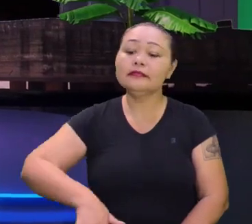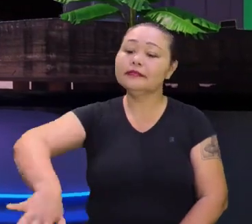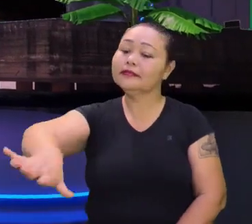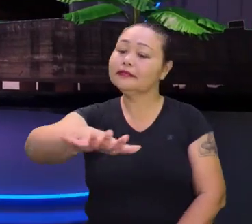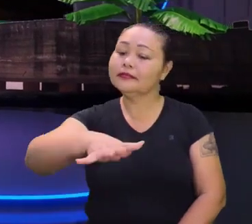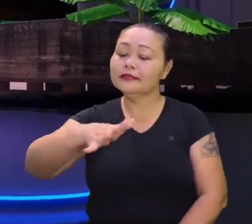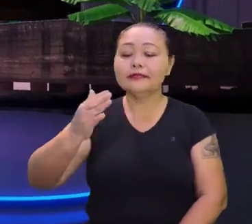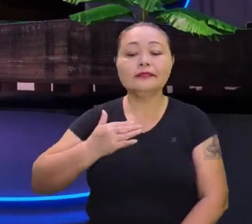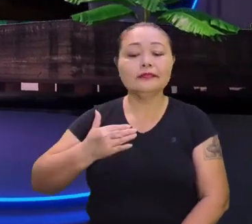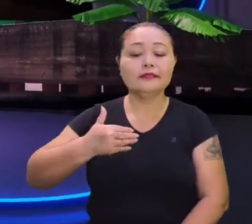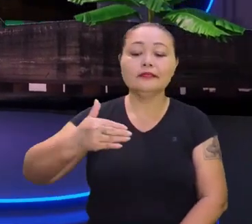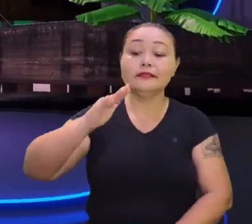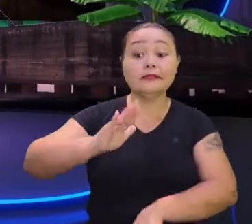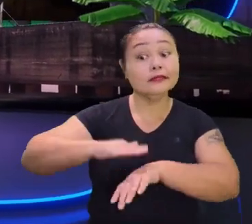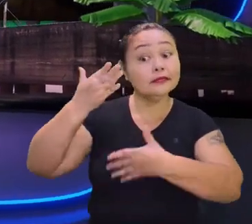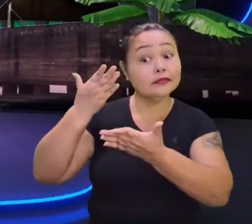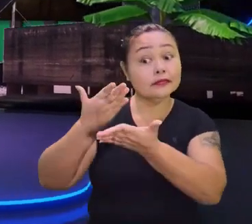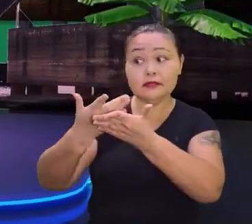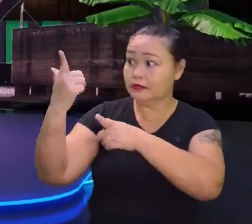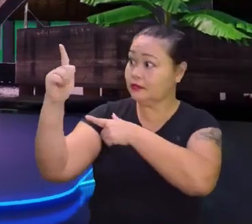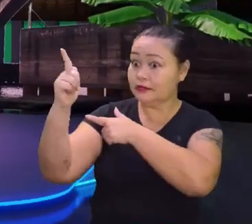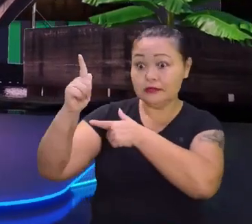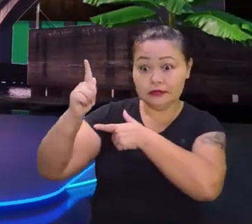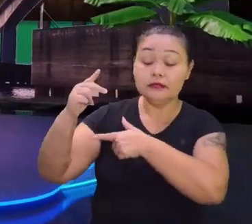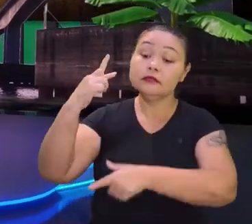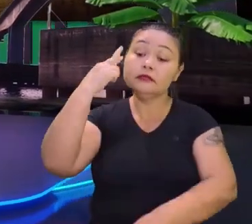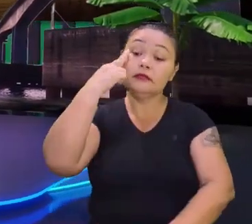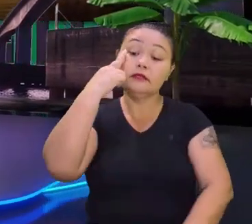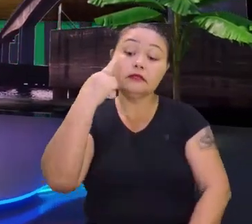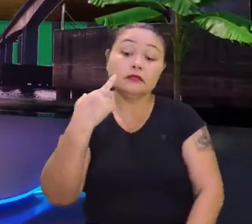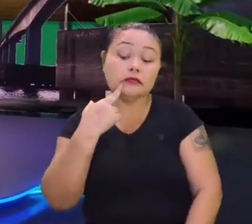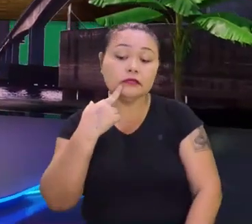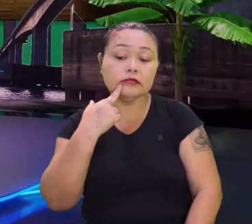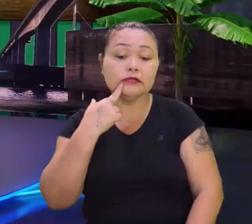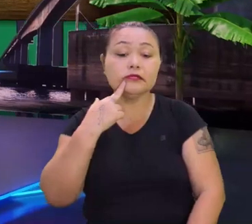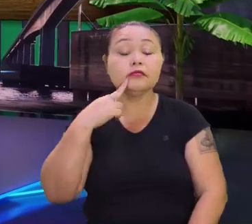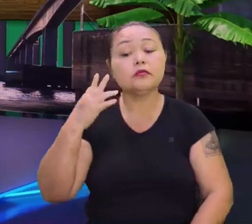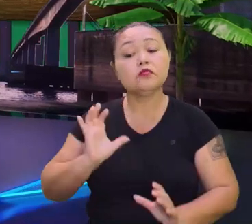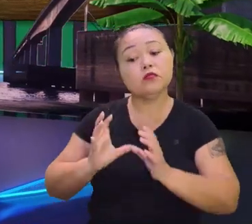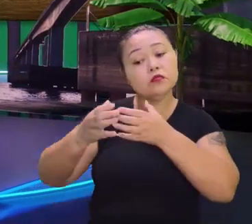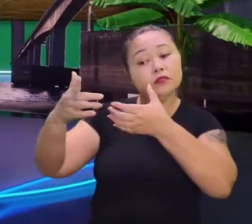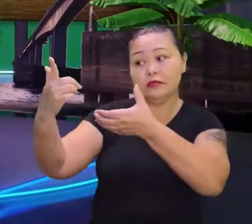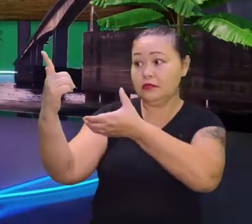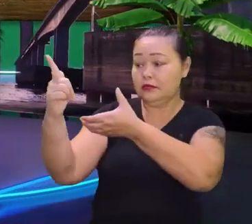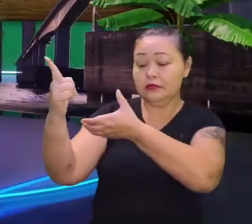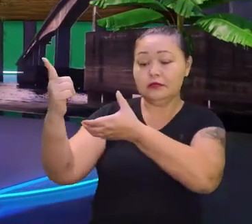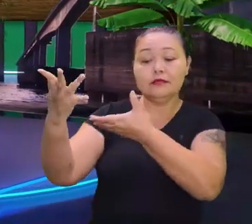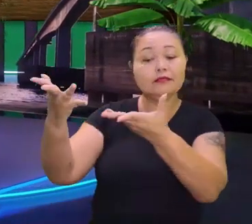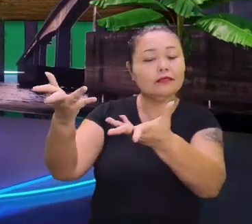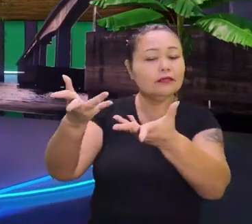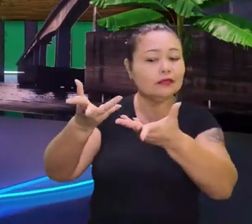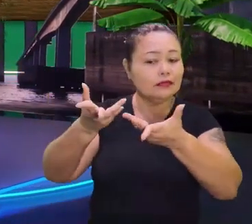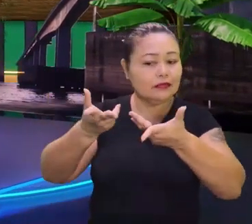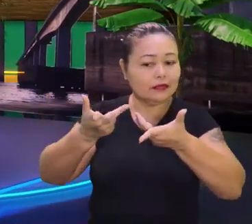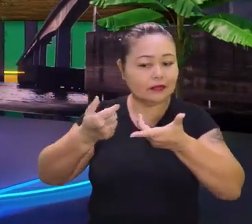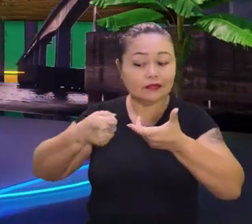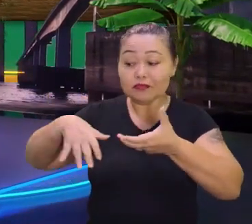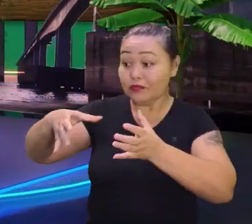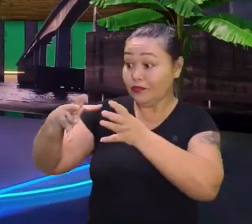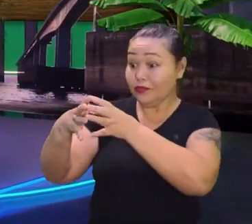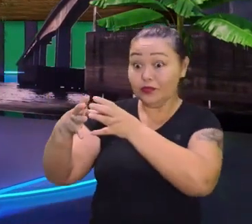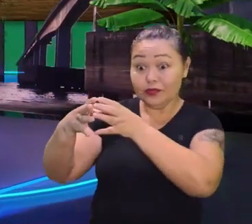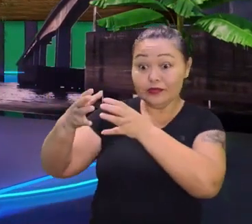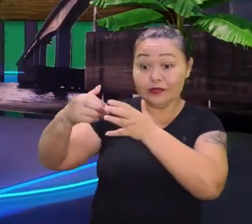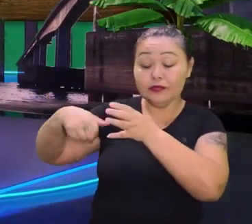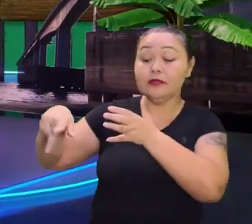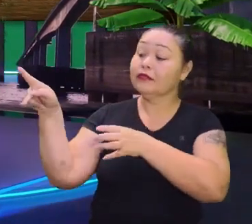E aí, galera, começando mais uma aula de Geografia de Rondônia, com a equipe de Geografia maravilhosa. Essa equipe de